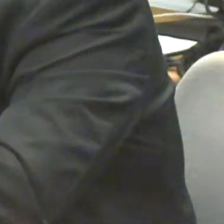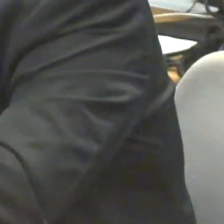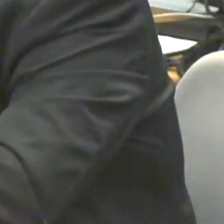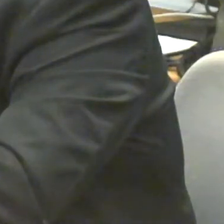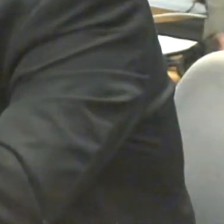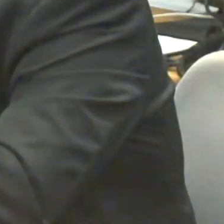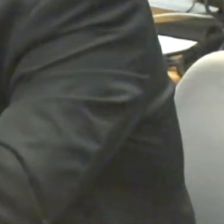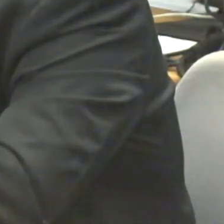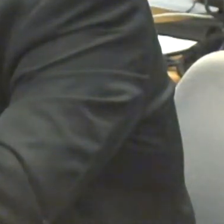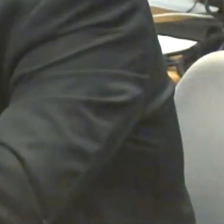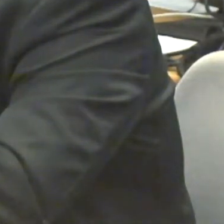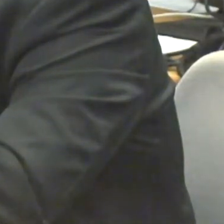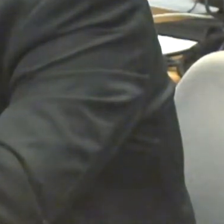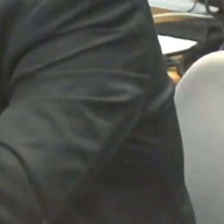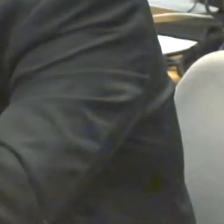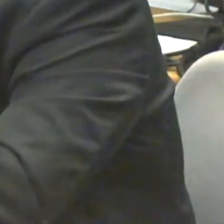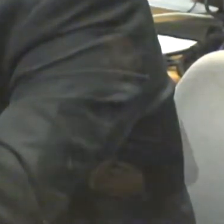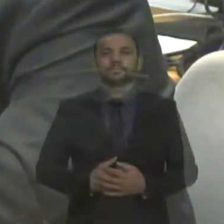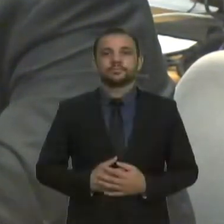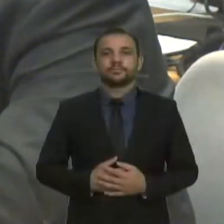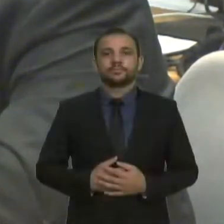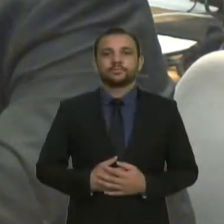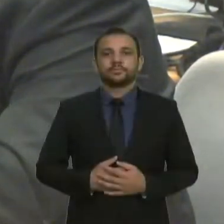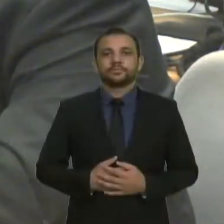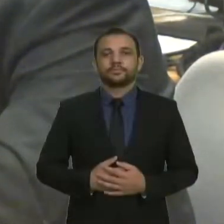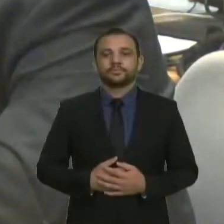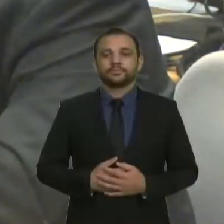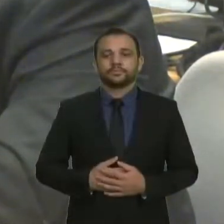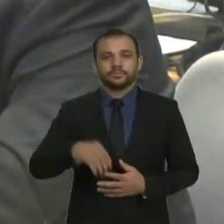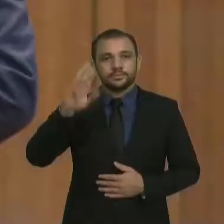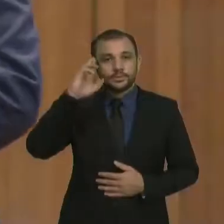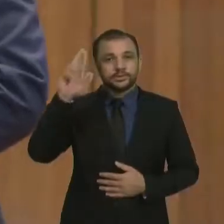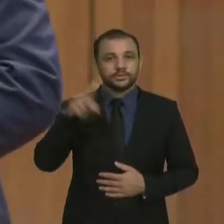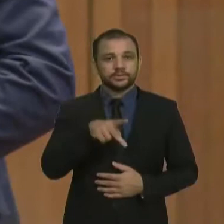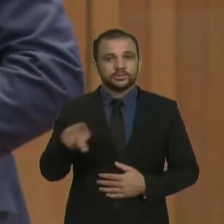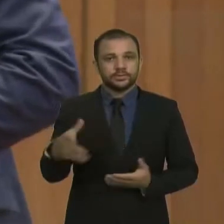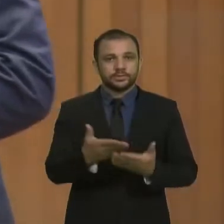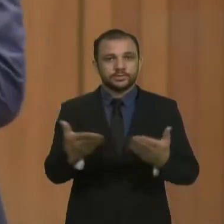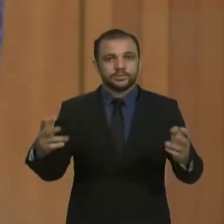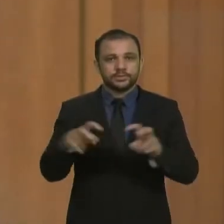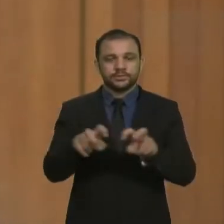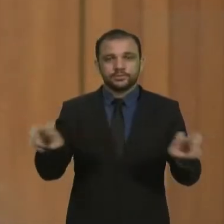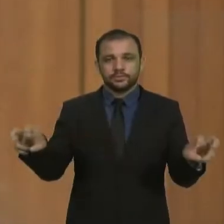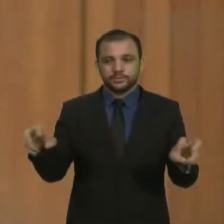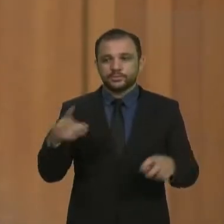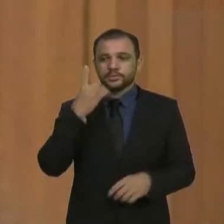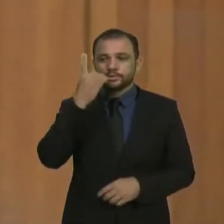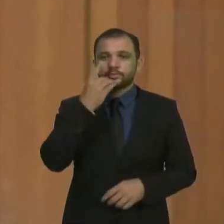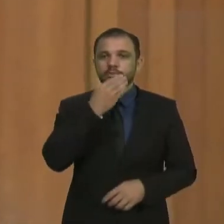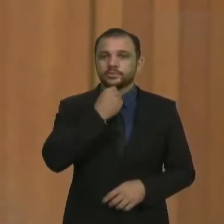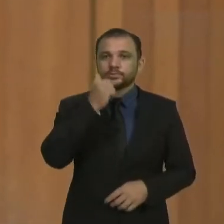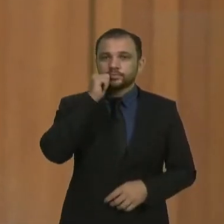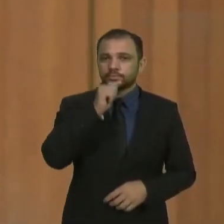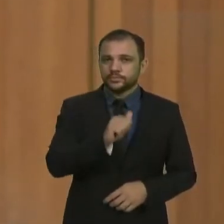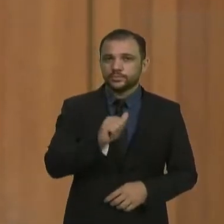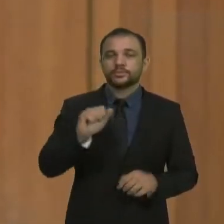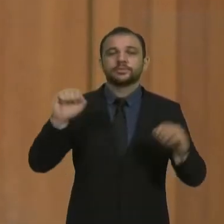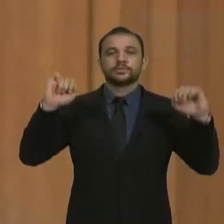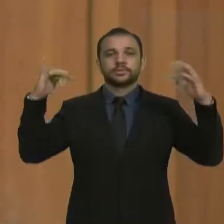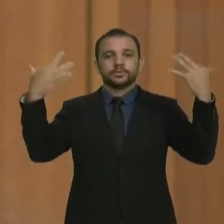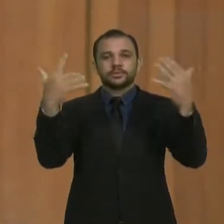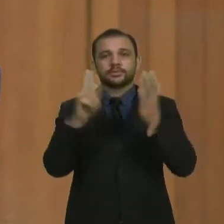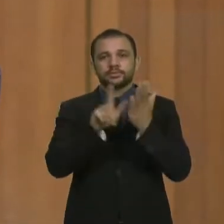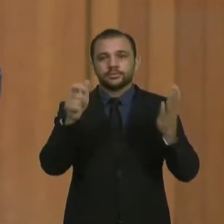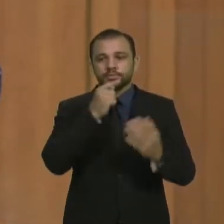Senhor presidente, demais membros da mesa, senhoras e senhores deputados, galeria, imprensa, internautas, telespectadores que acompanham por meio da